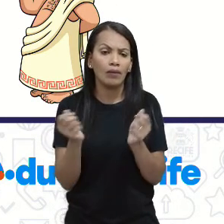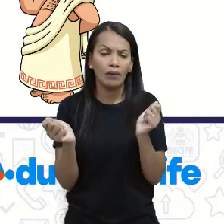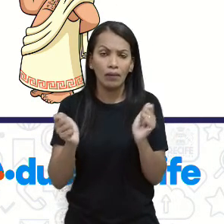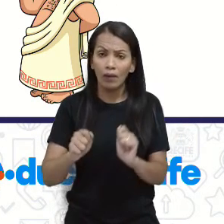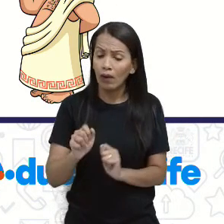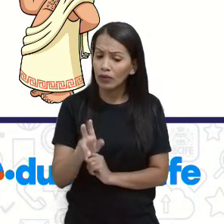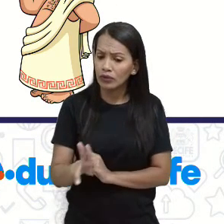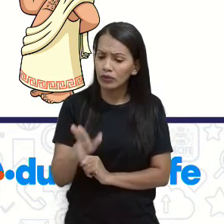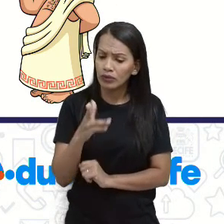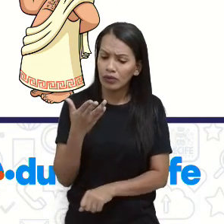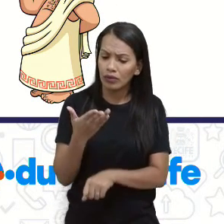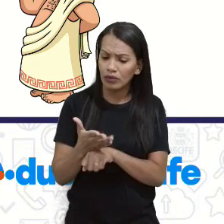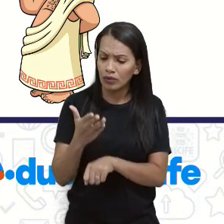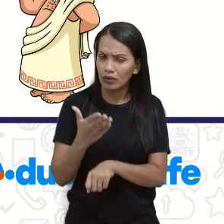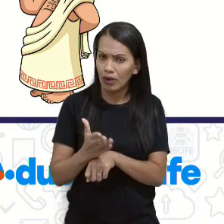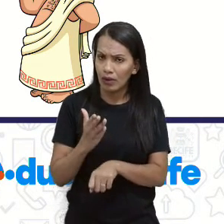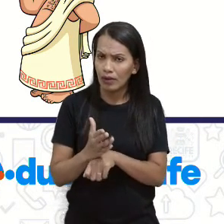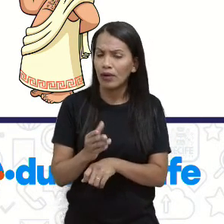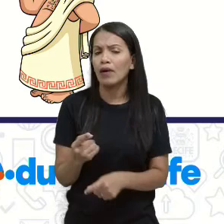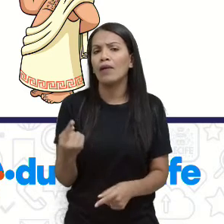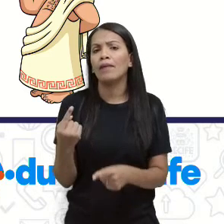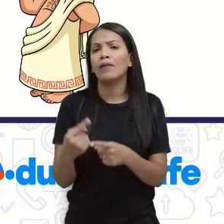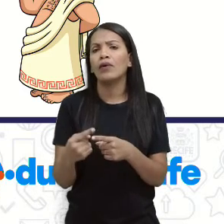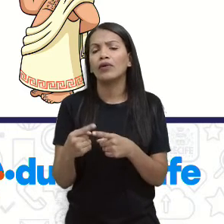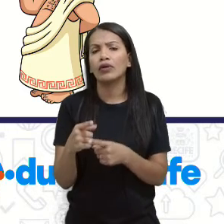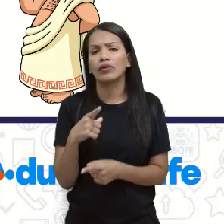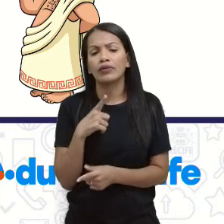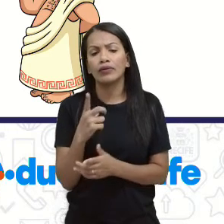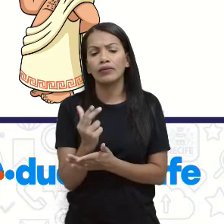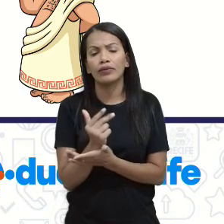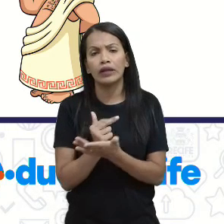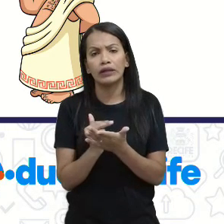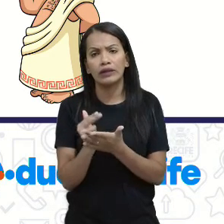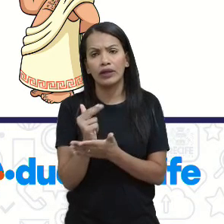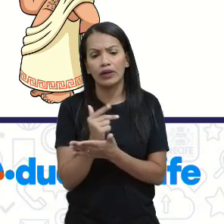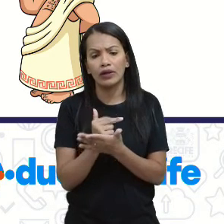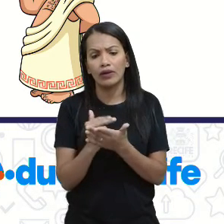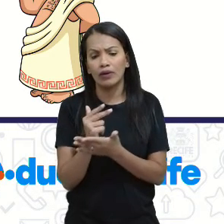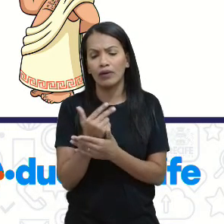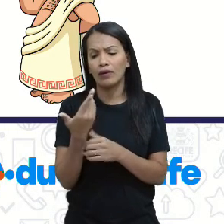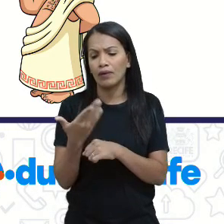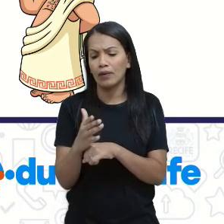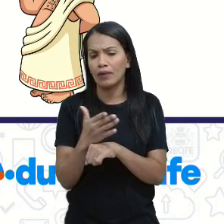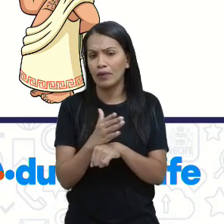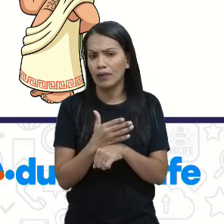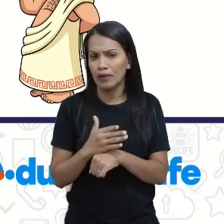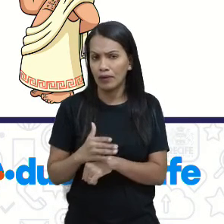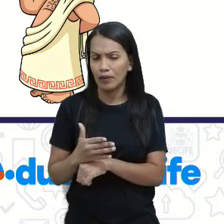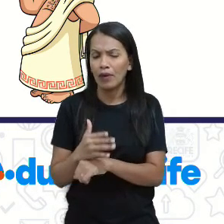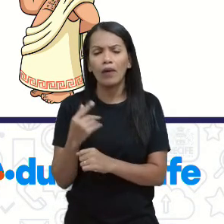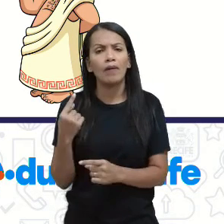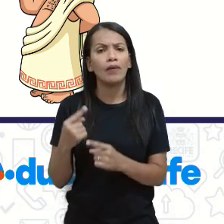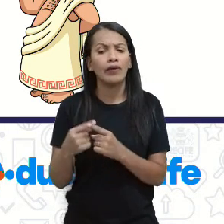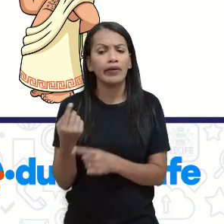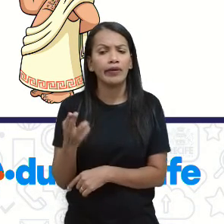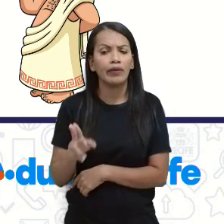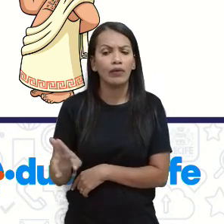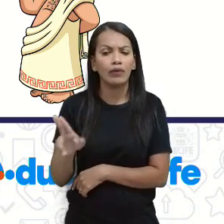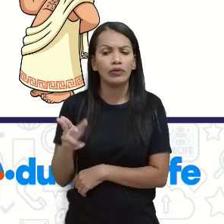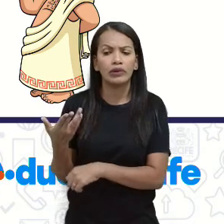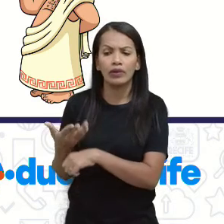forma prática e na forma formal. Por que eu botei esse desenho aí de prático, formal, formal, prático? Porque a gente usa na